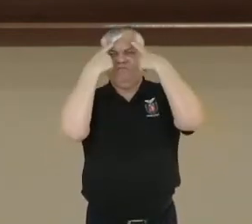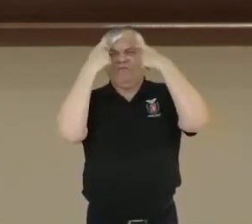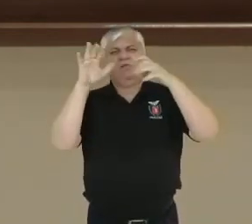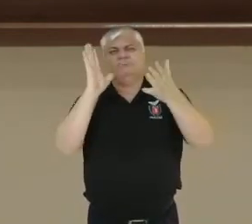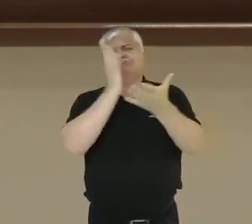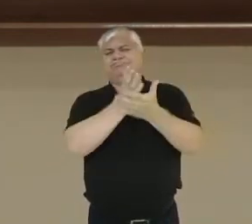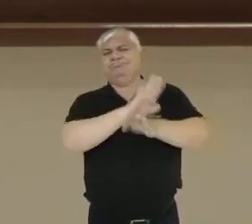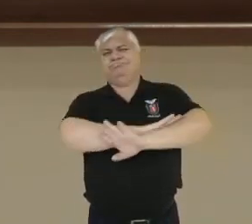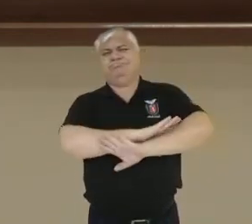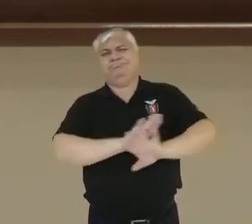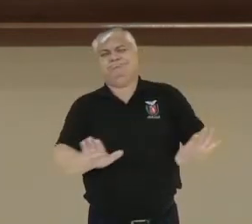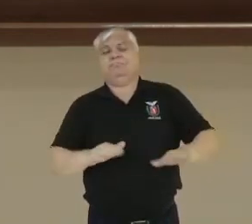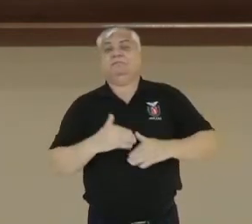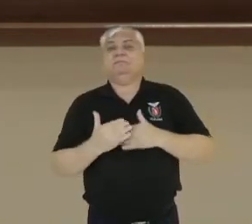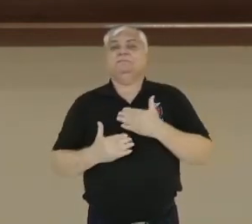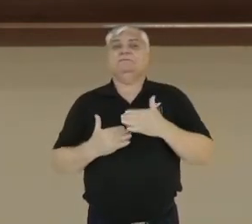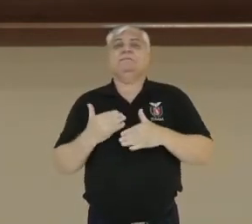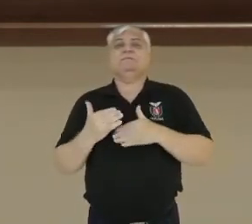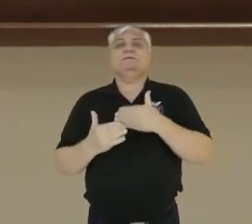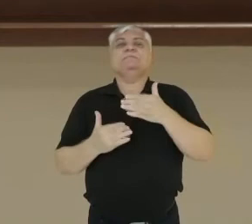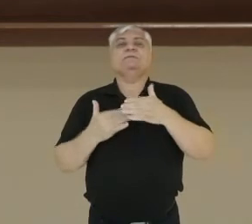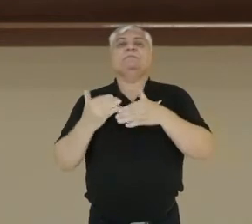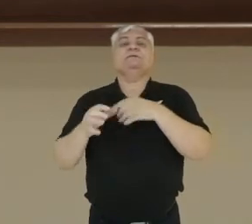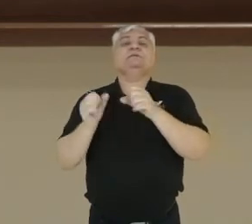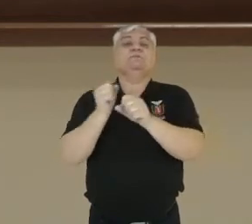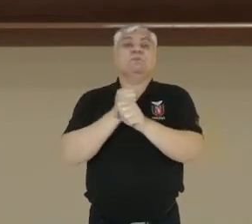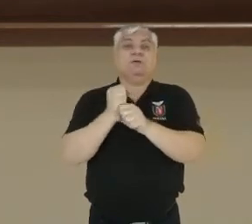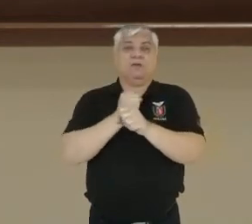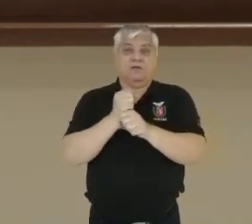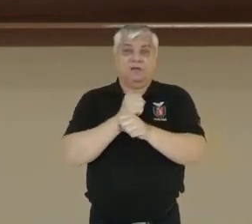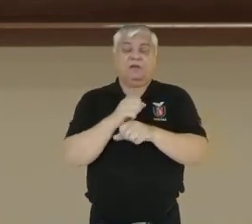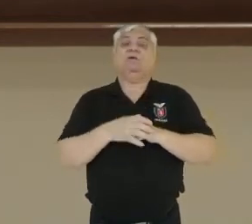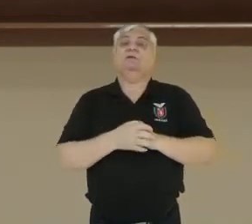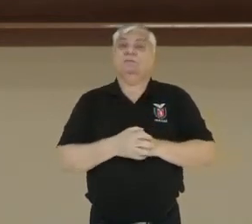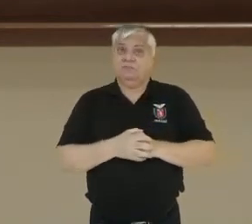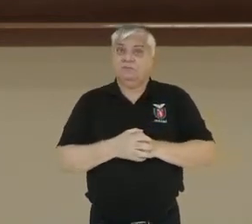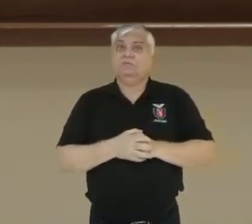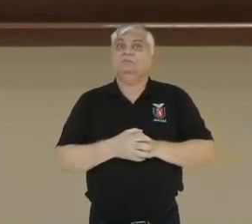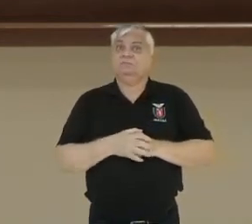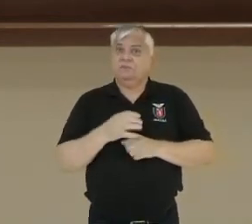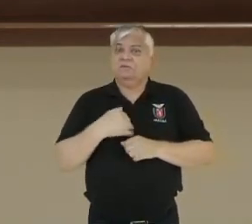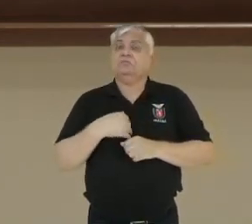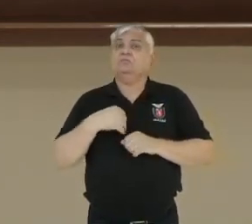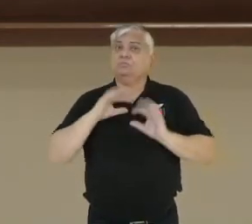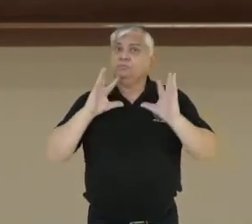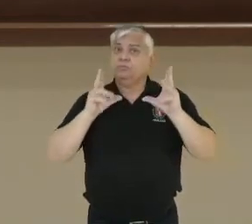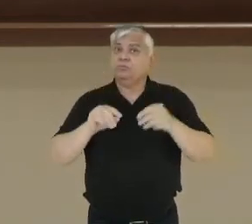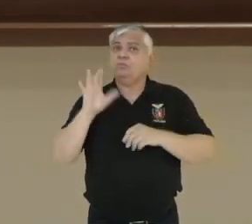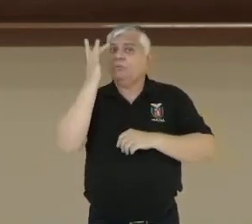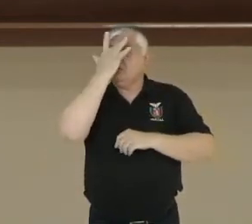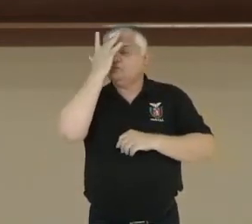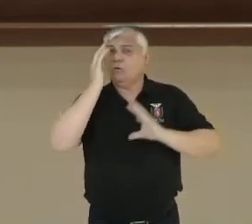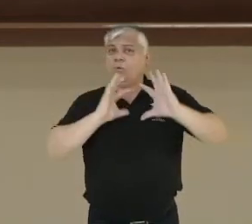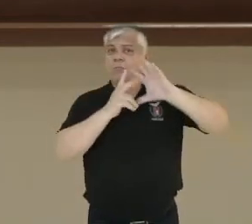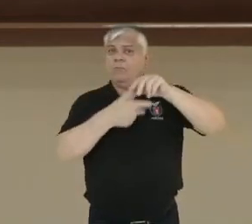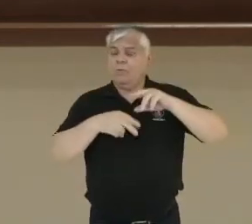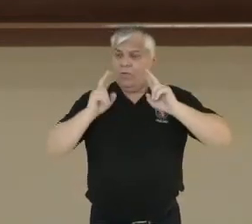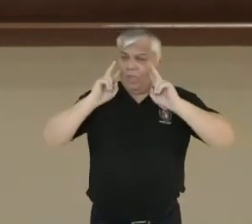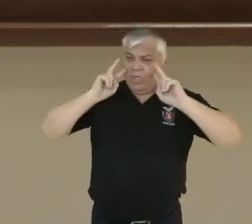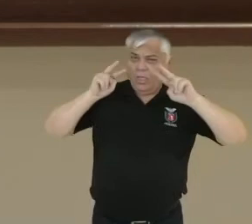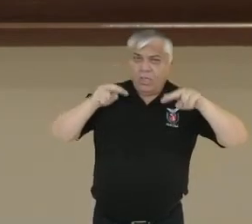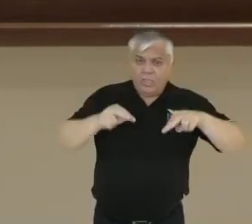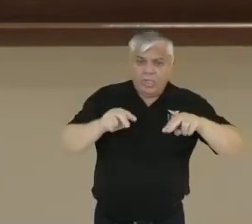se construindo gradualmente ao longo dos anos e ficou muito visível em termos mundiais pela